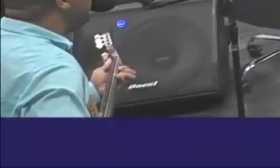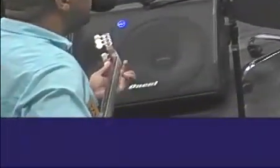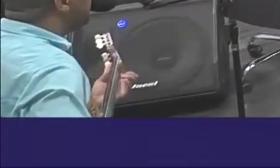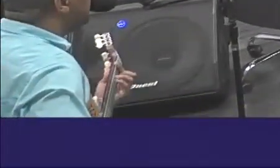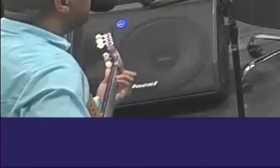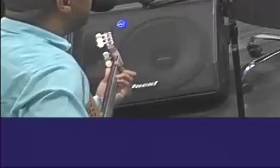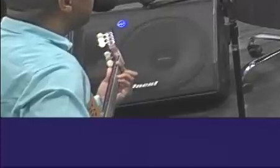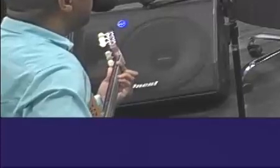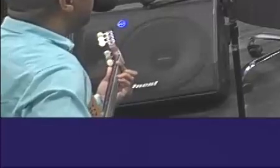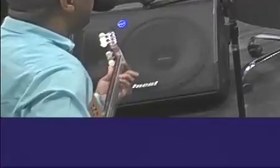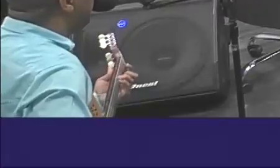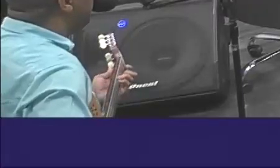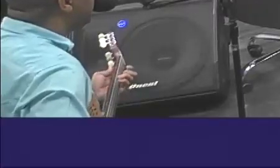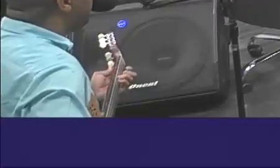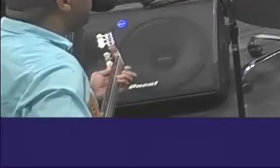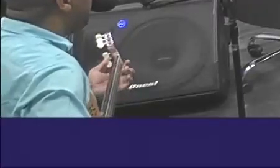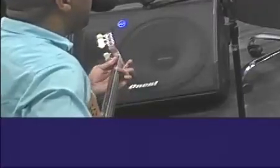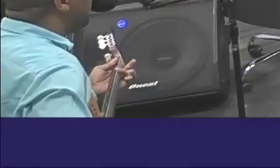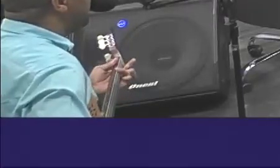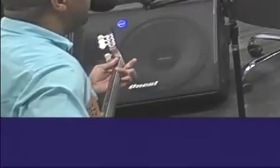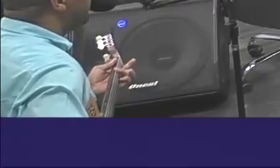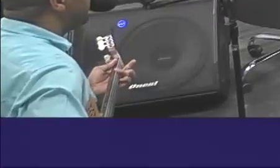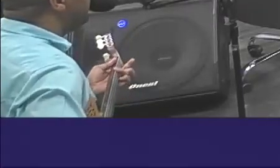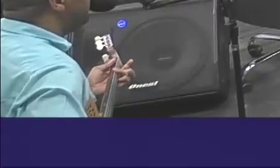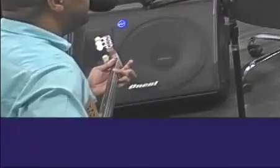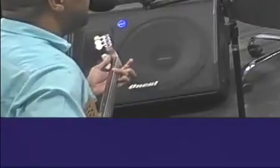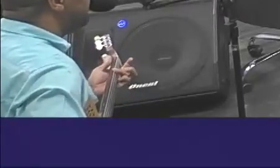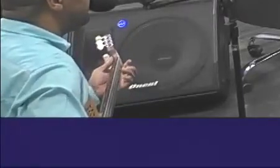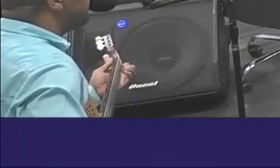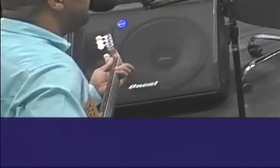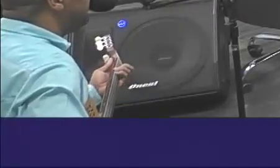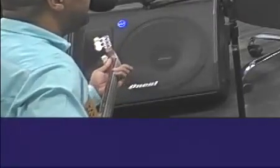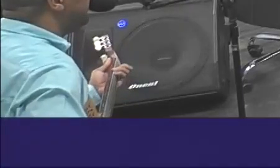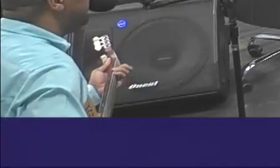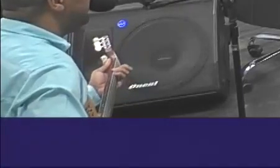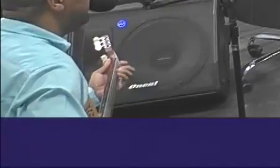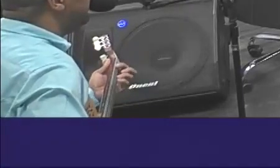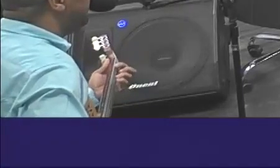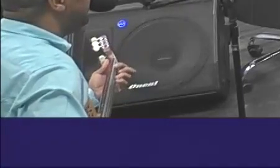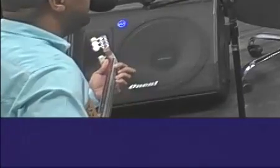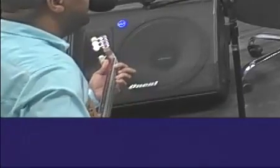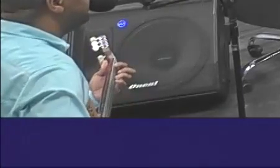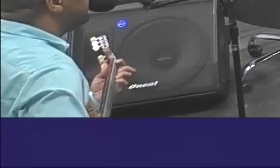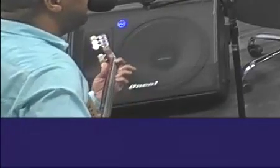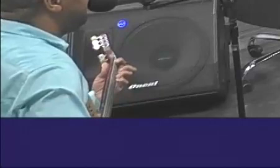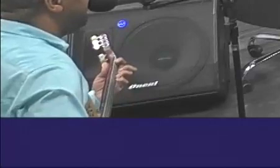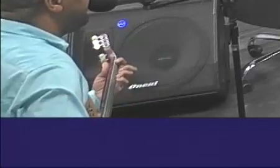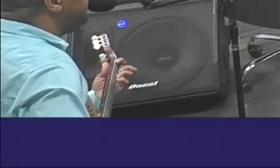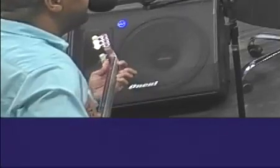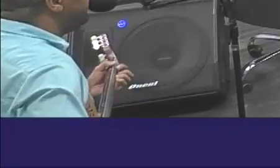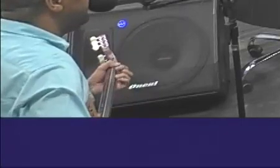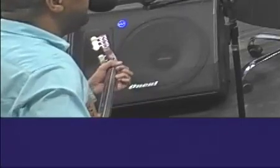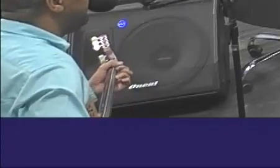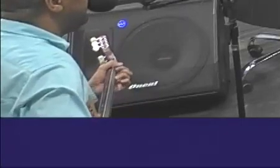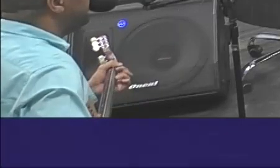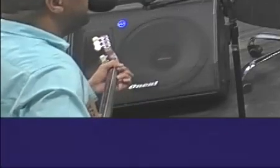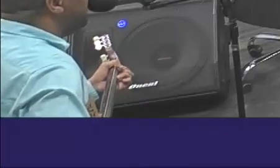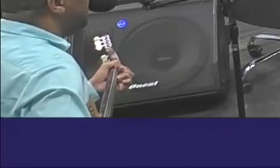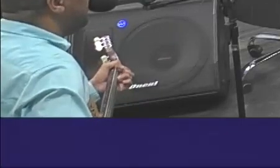sempre. Quem traz na pele essa marca possui a estranha mania de ter fé na